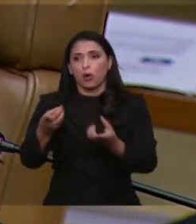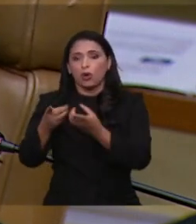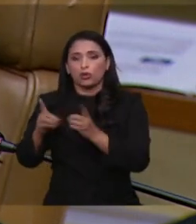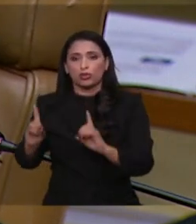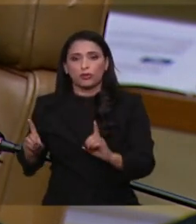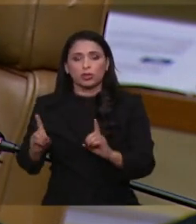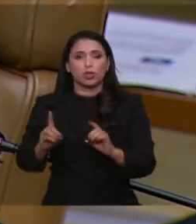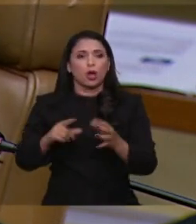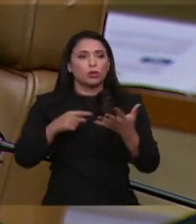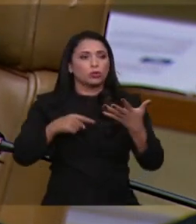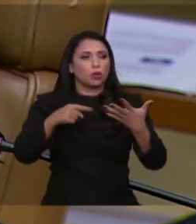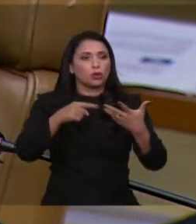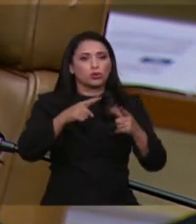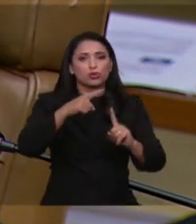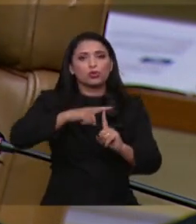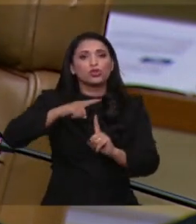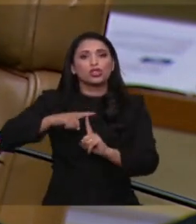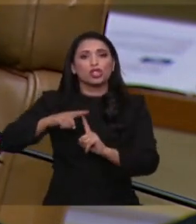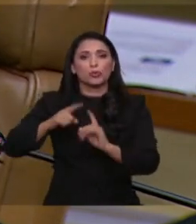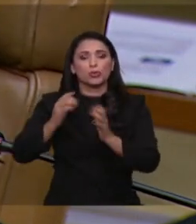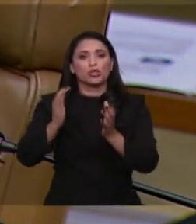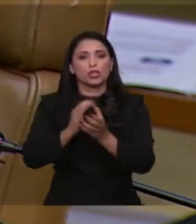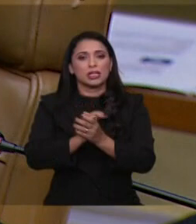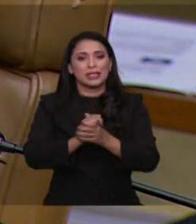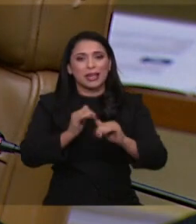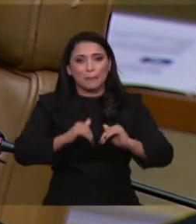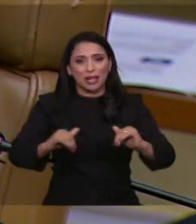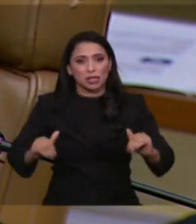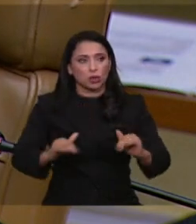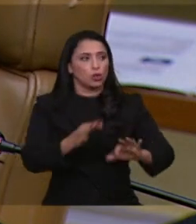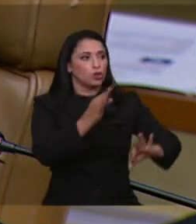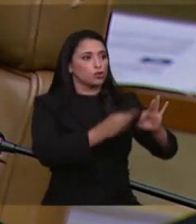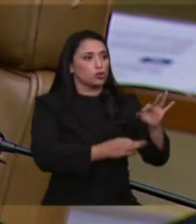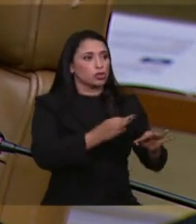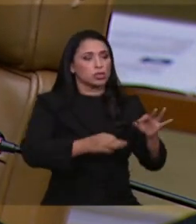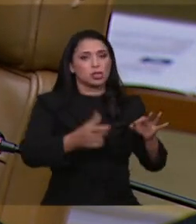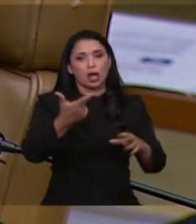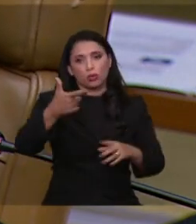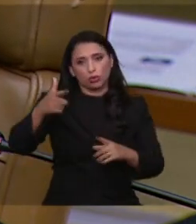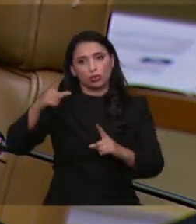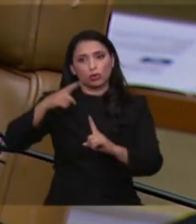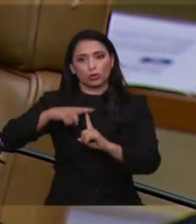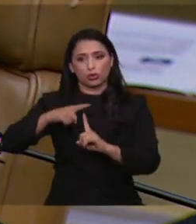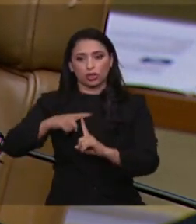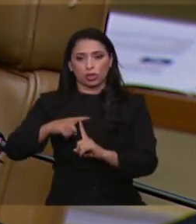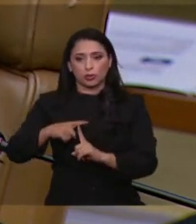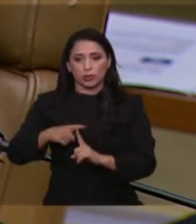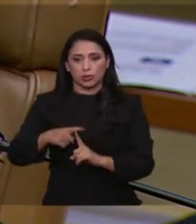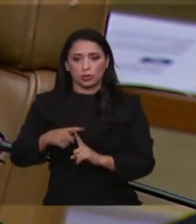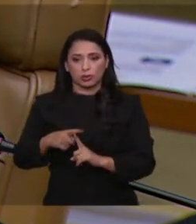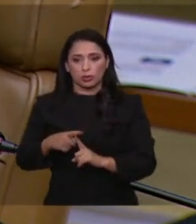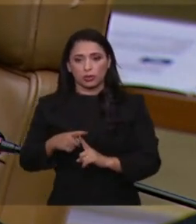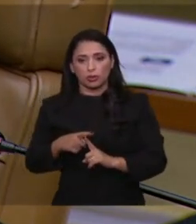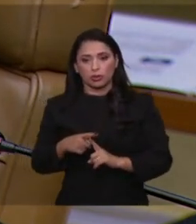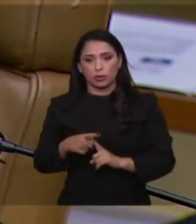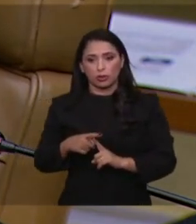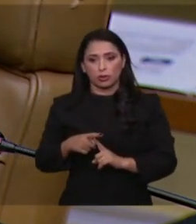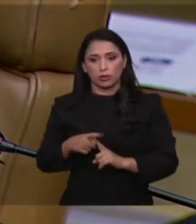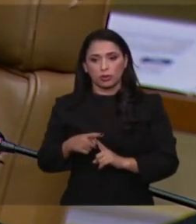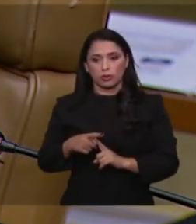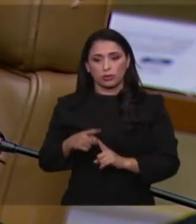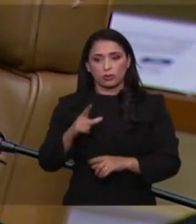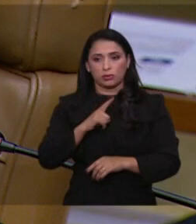os institutos concernentes à separação judicial e as demais. A grande realidade é que